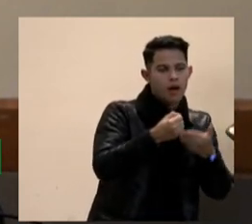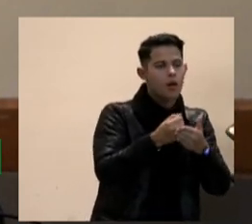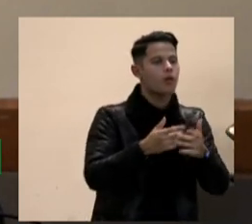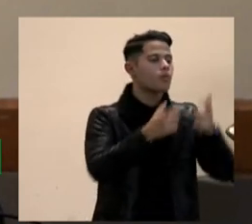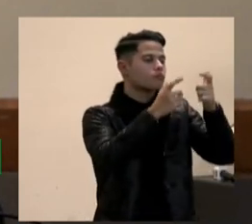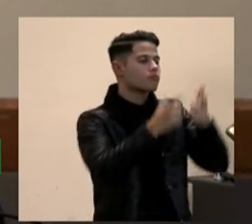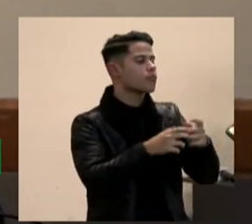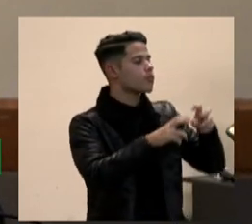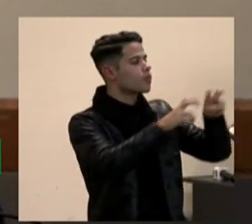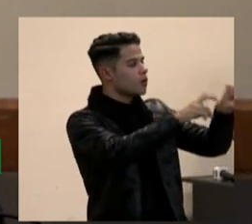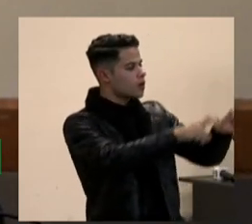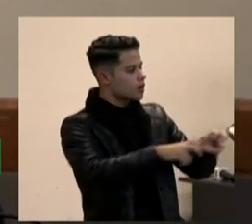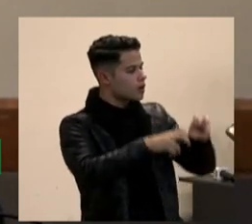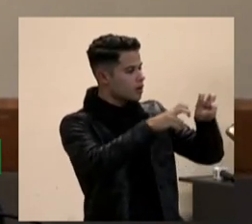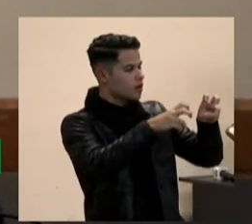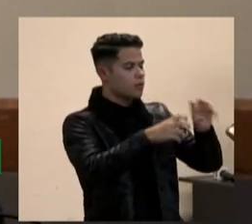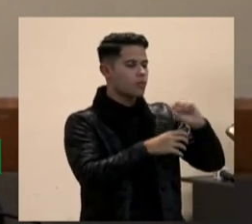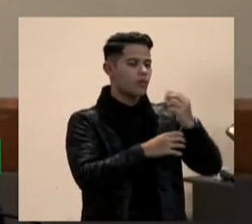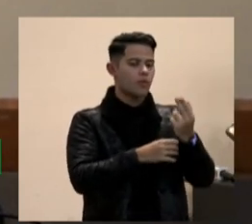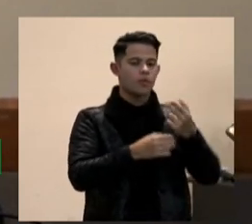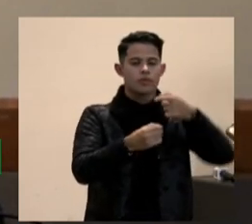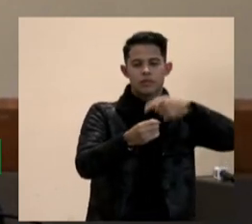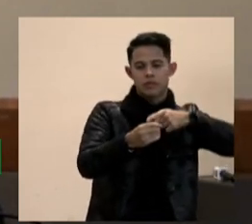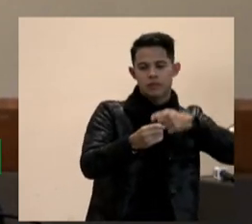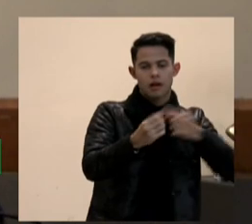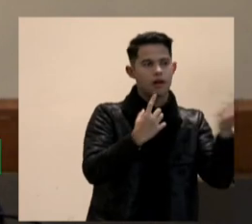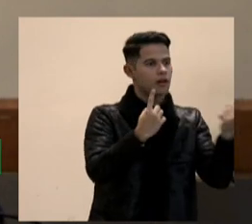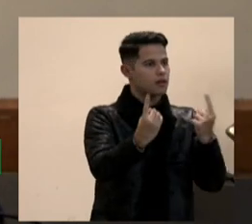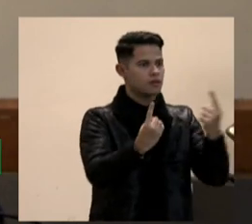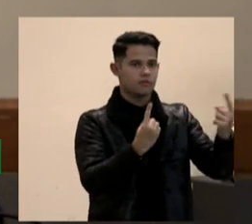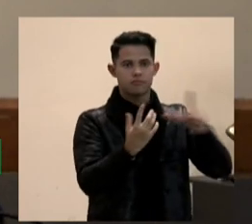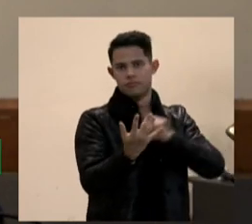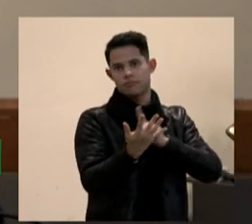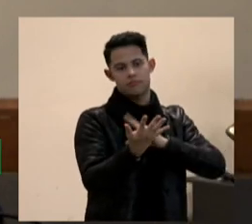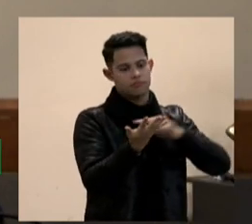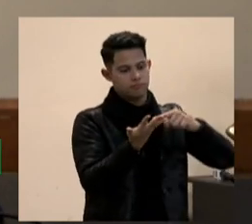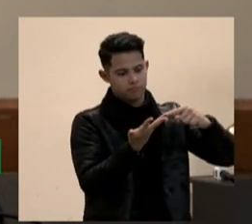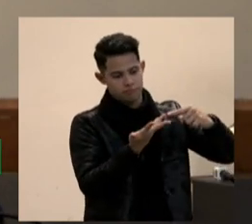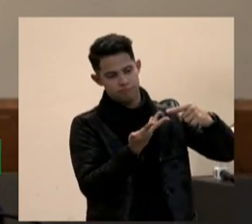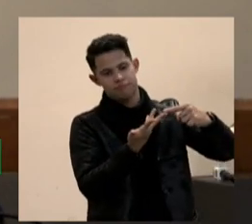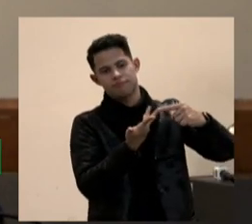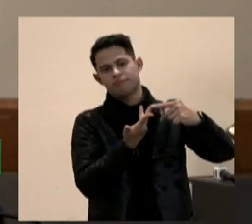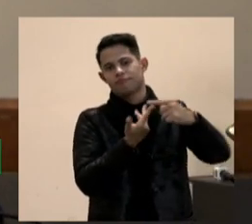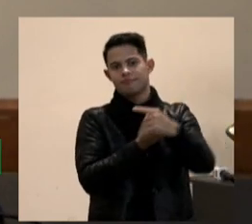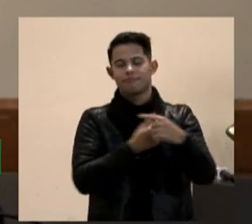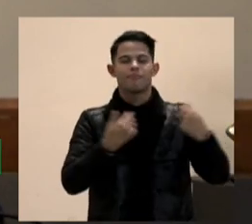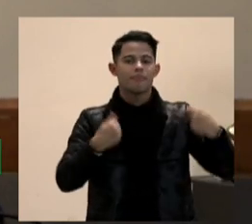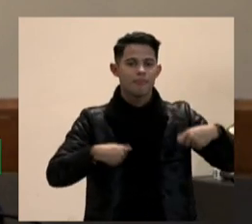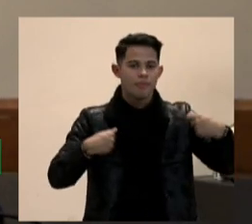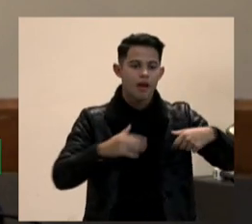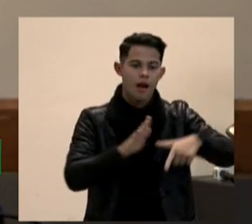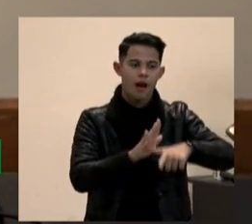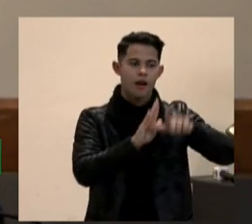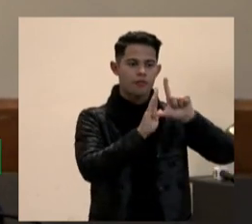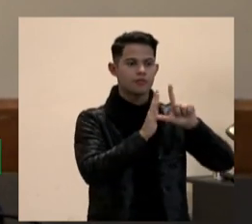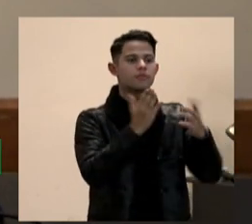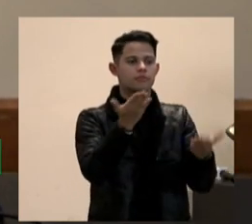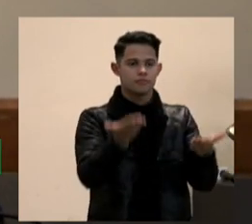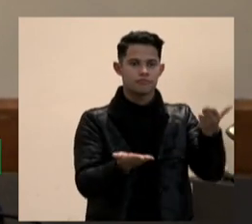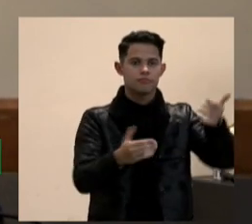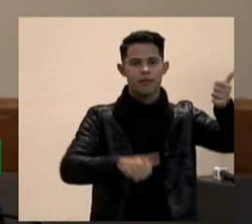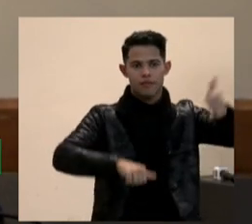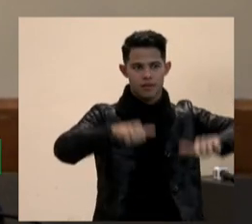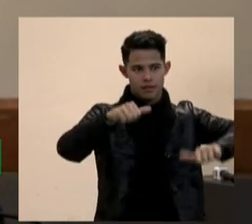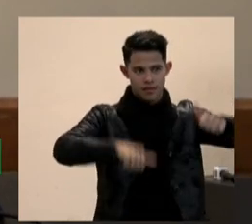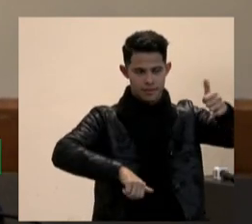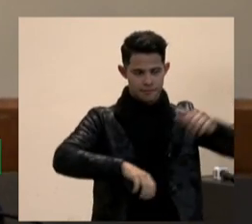creche na área urbana. Então, todos esses elementos, eles precisam ser ponderados. Então, assim, eu quero